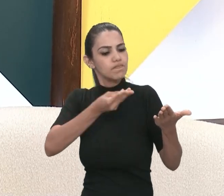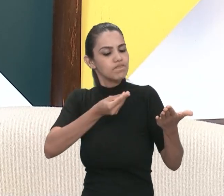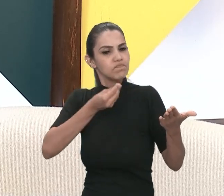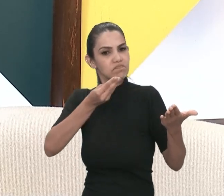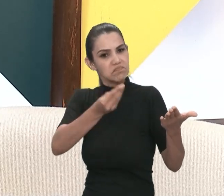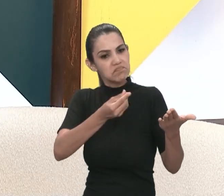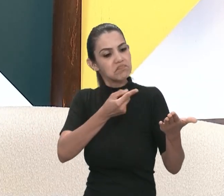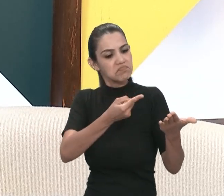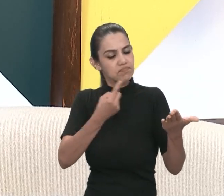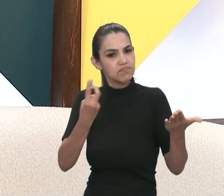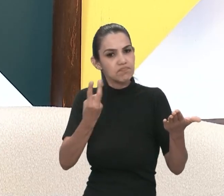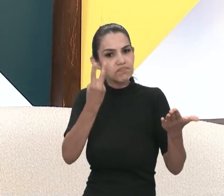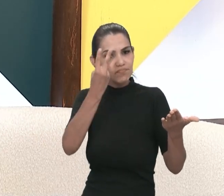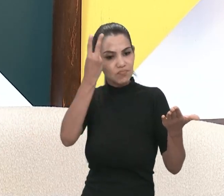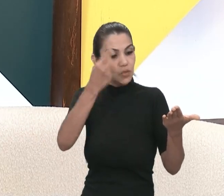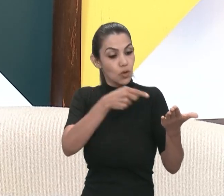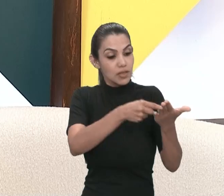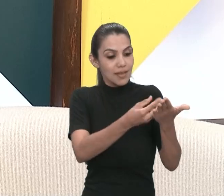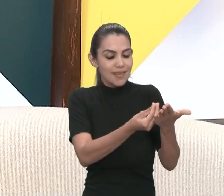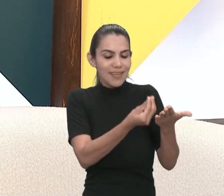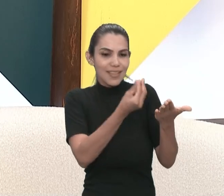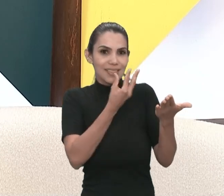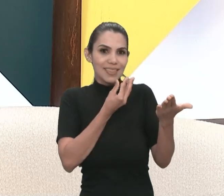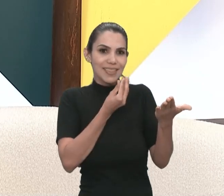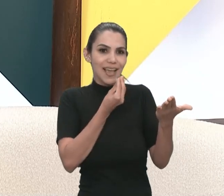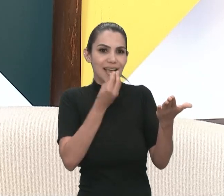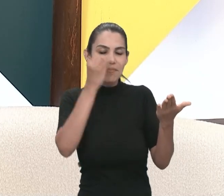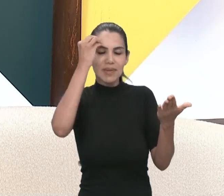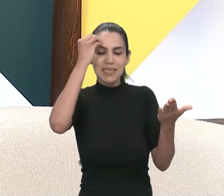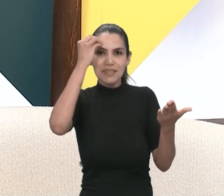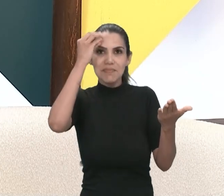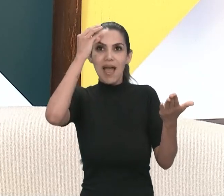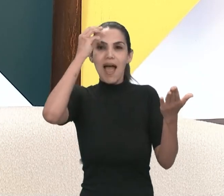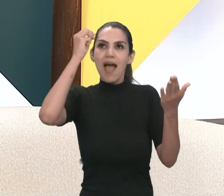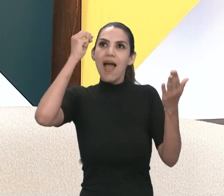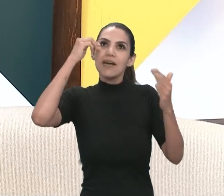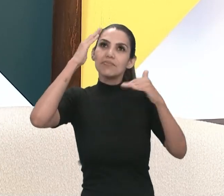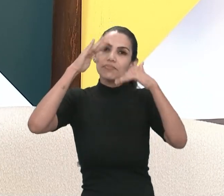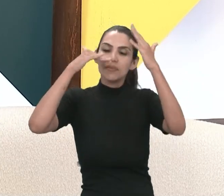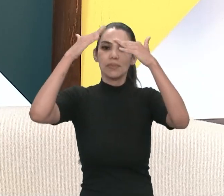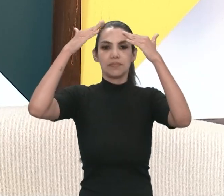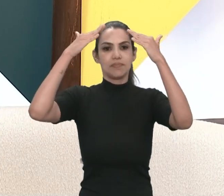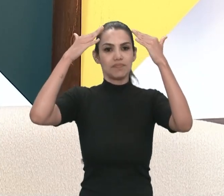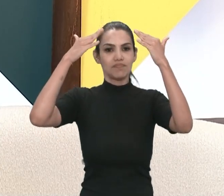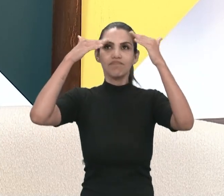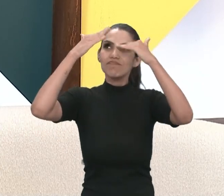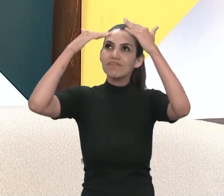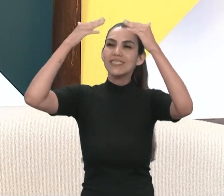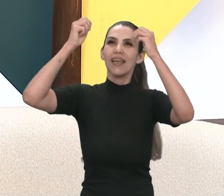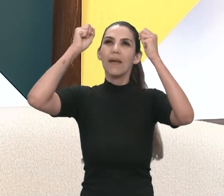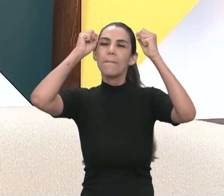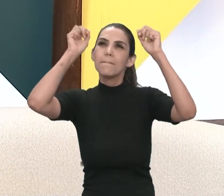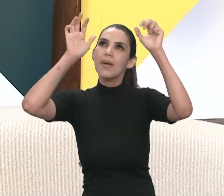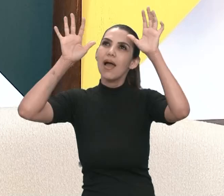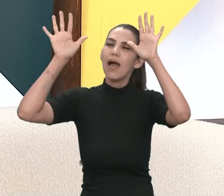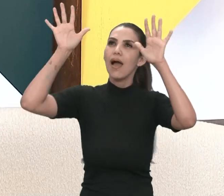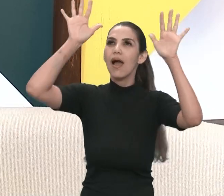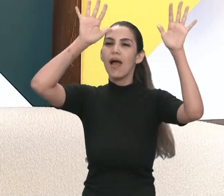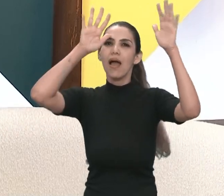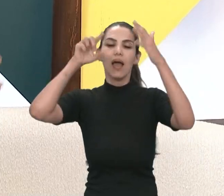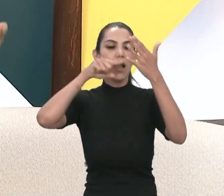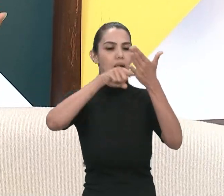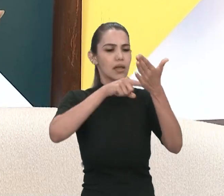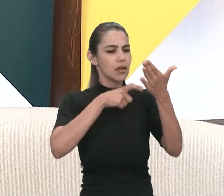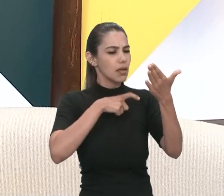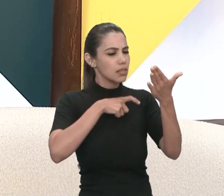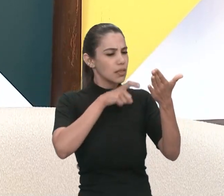que nós temos para desenvolver a nossa imaginação, nossa criatividade e para, a partir da leitura dessas imagens